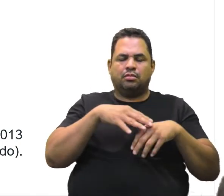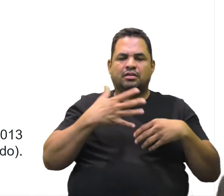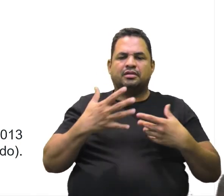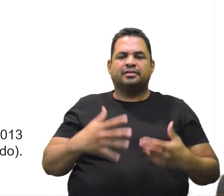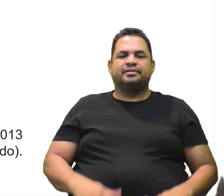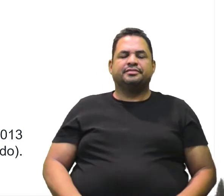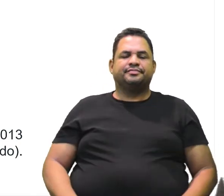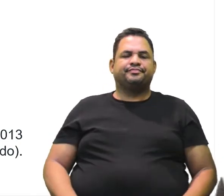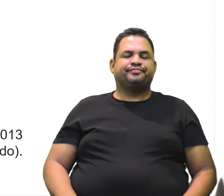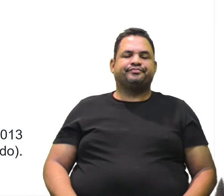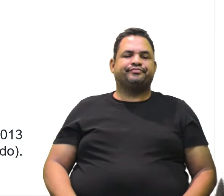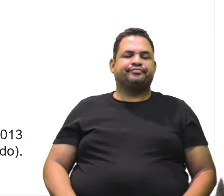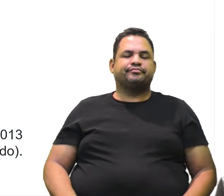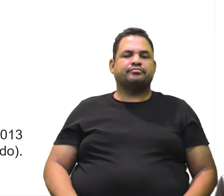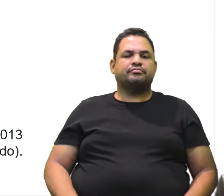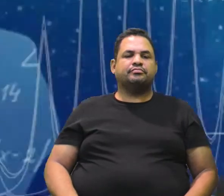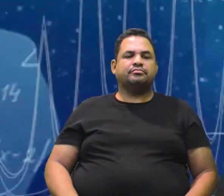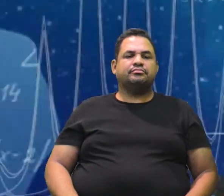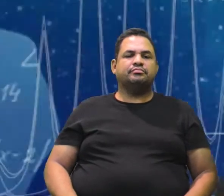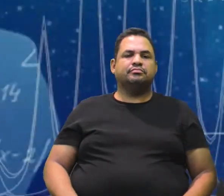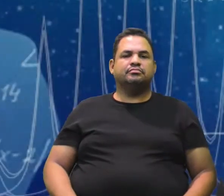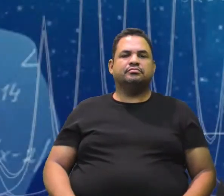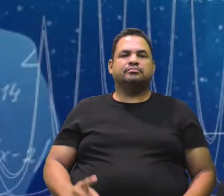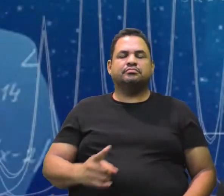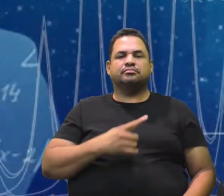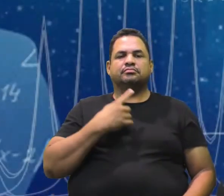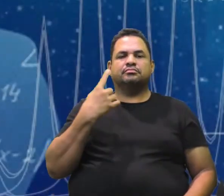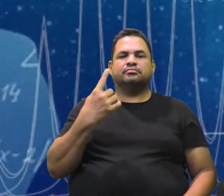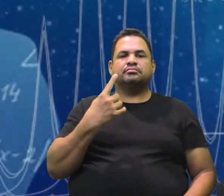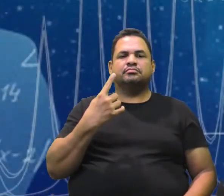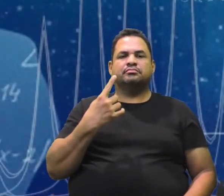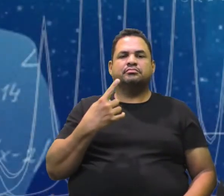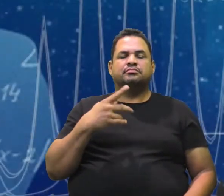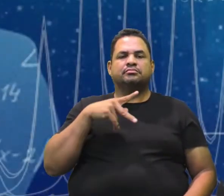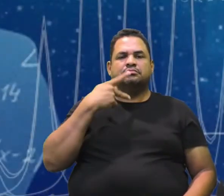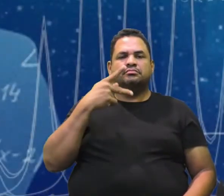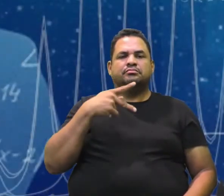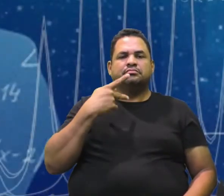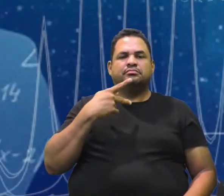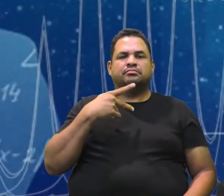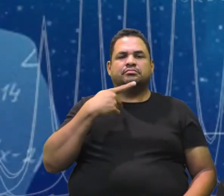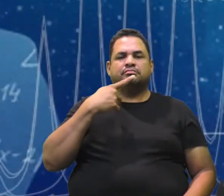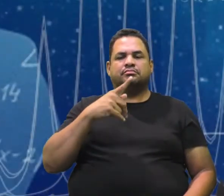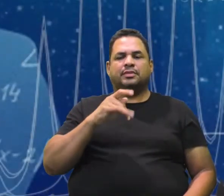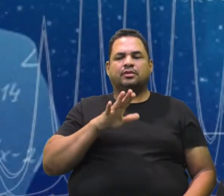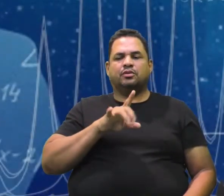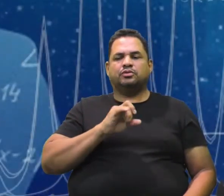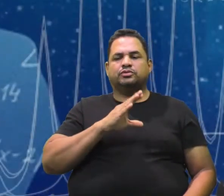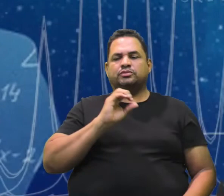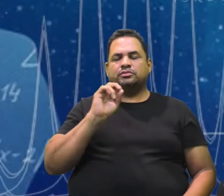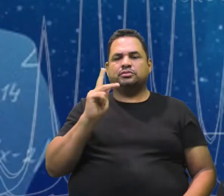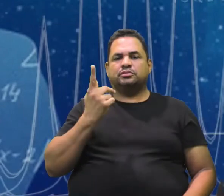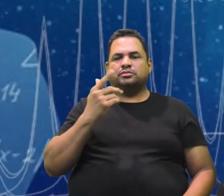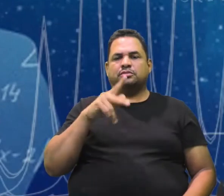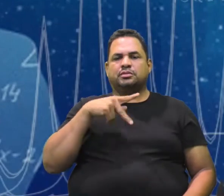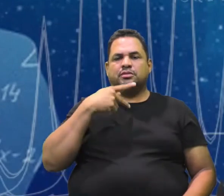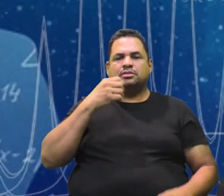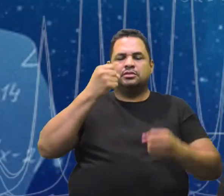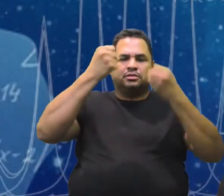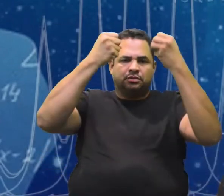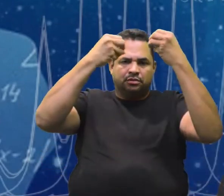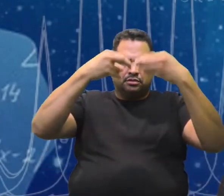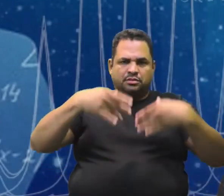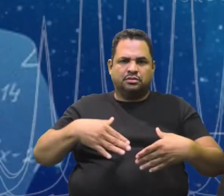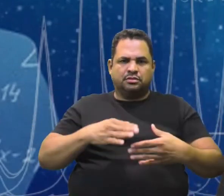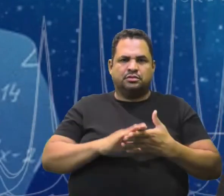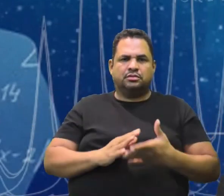água oxigenada, então nós estamos aqui falando do peróxido de hidrogênio. Agora eu vou fazer um comentário,